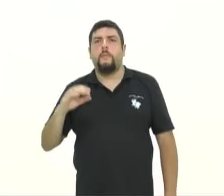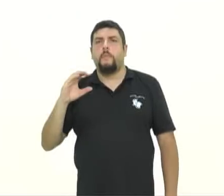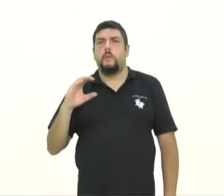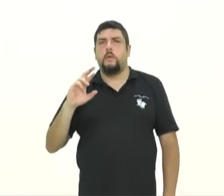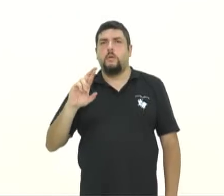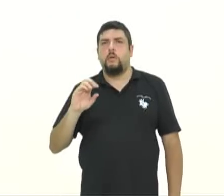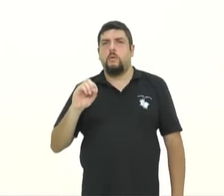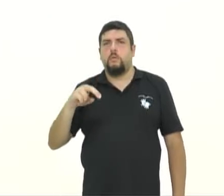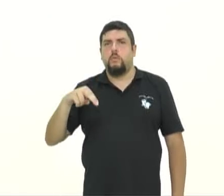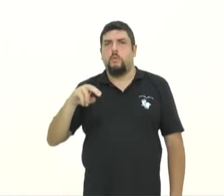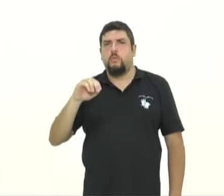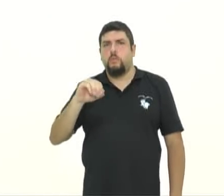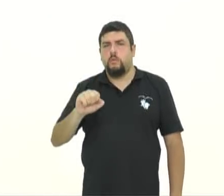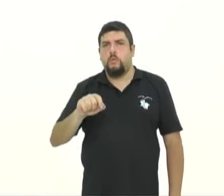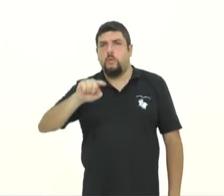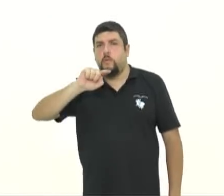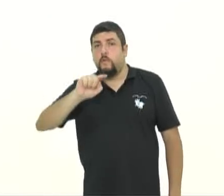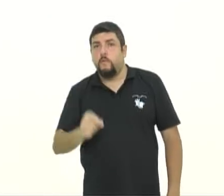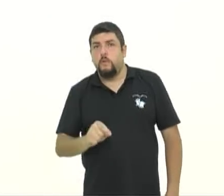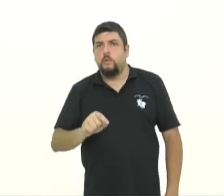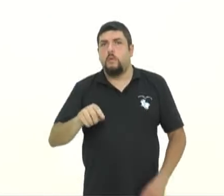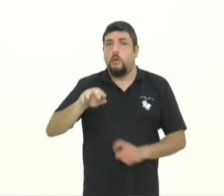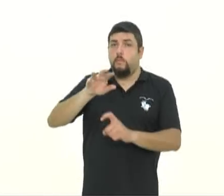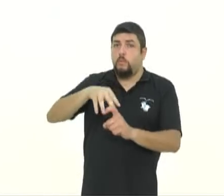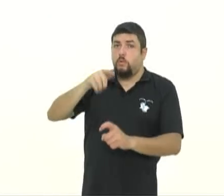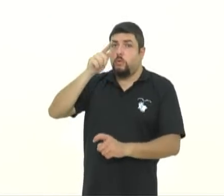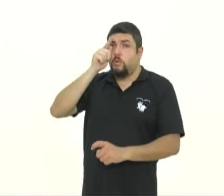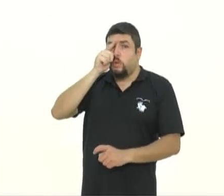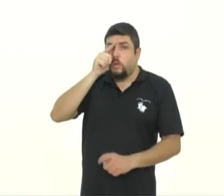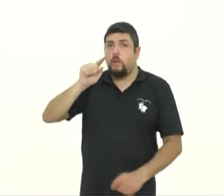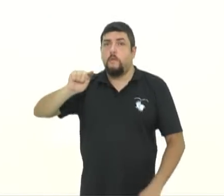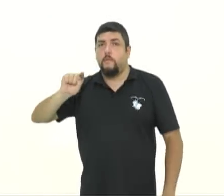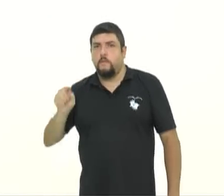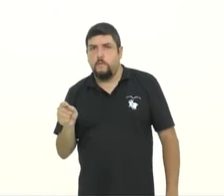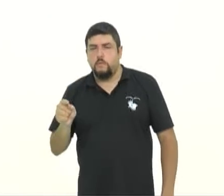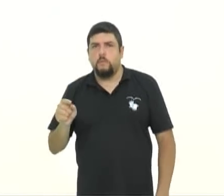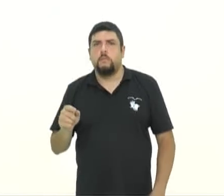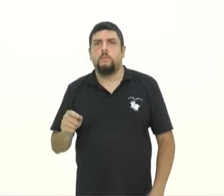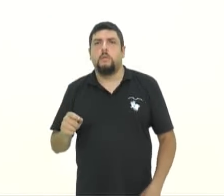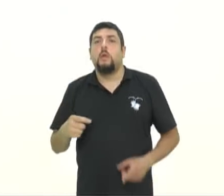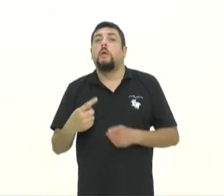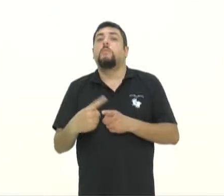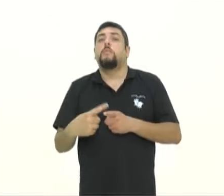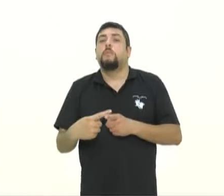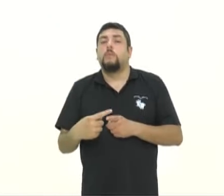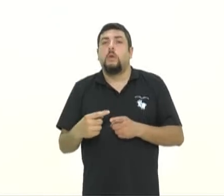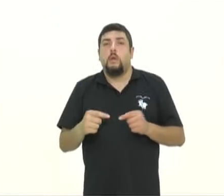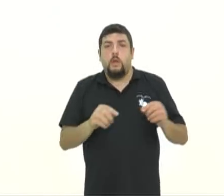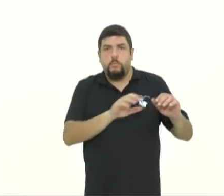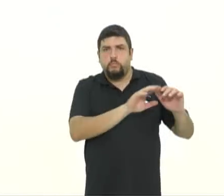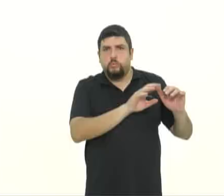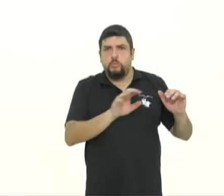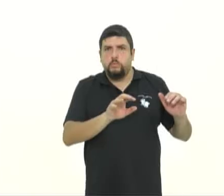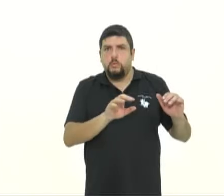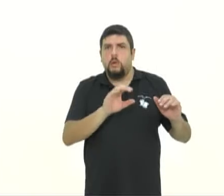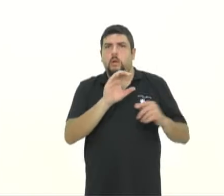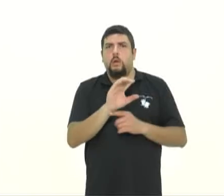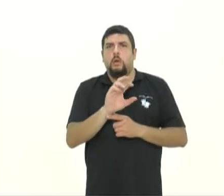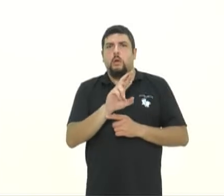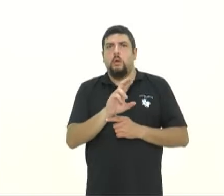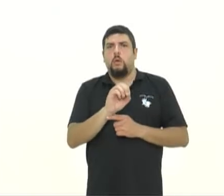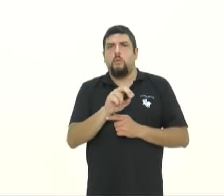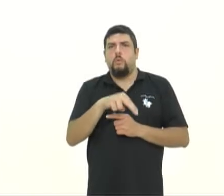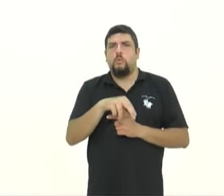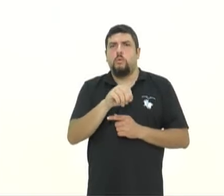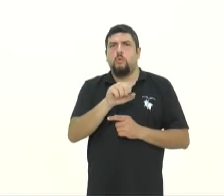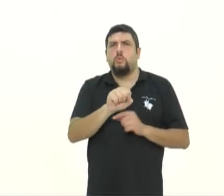na mitologia grega, vírgula, simboliza a personificação do tempo. A gente tem ali entre vírgulas uma explicação, né, de que Cronos é considerado assim